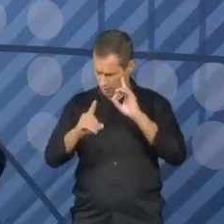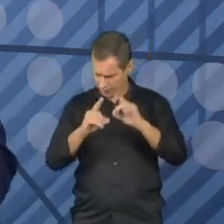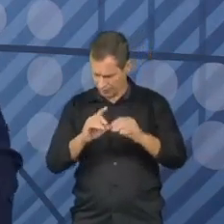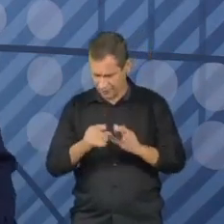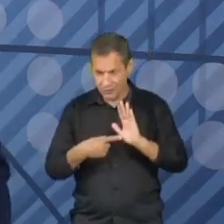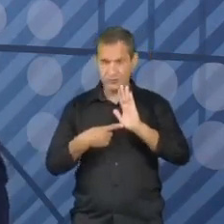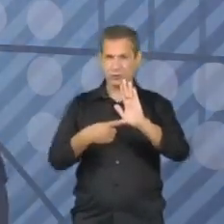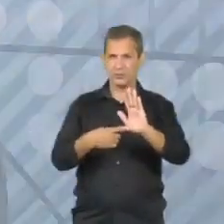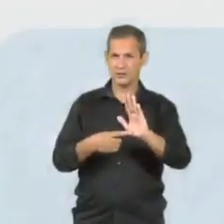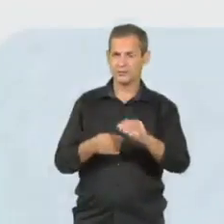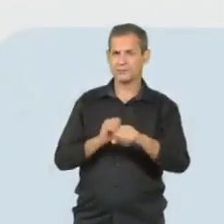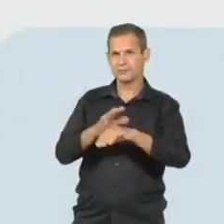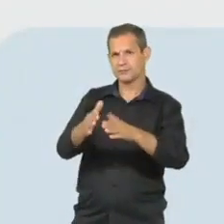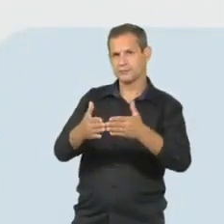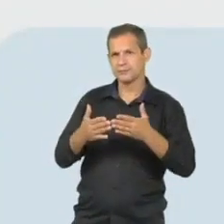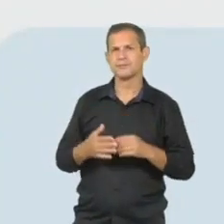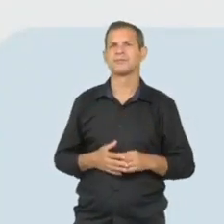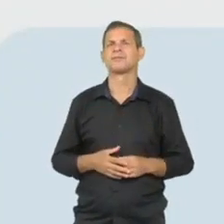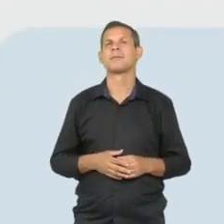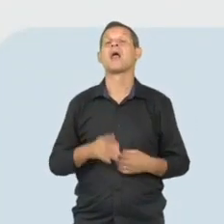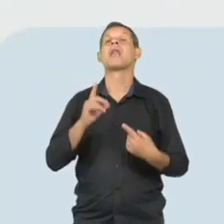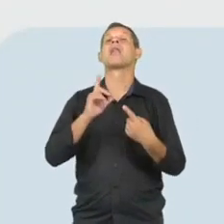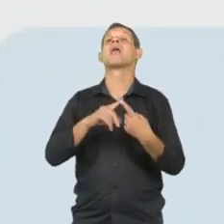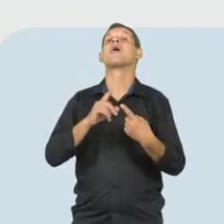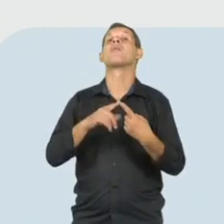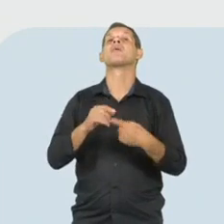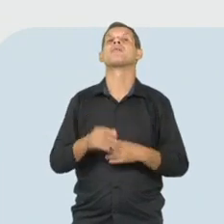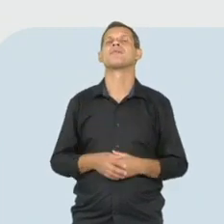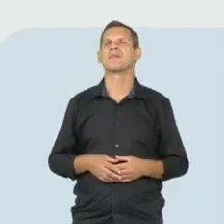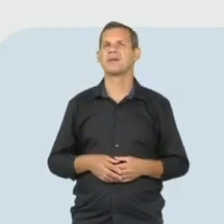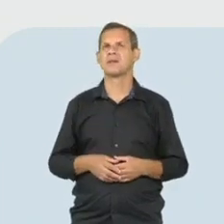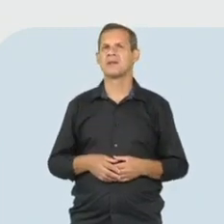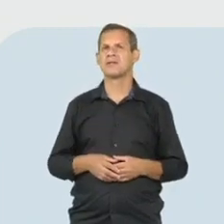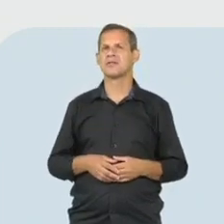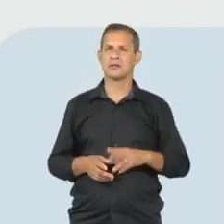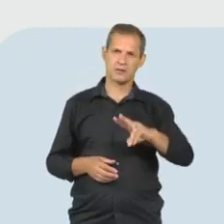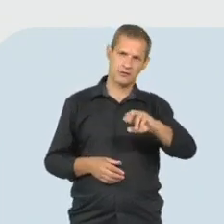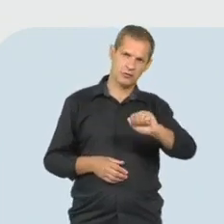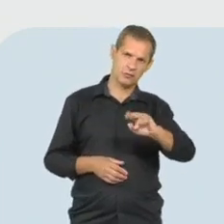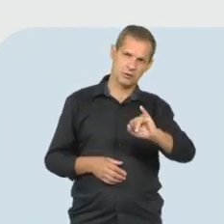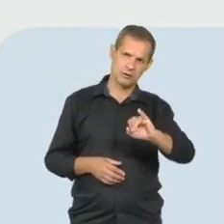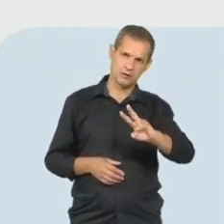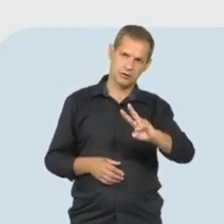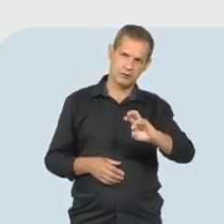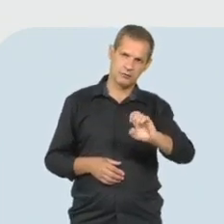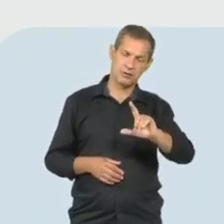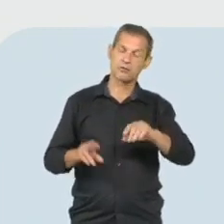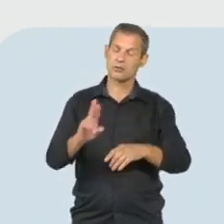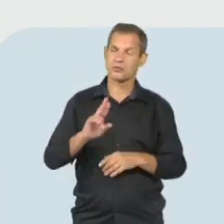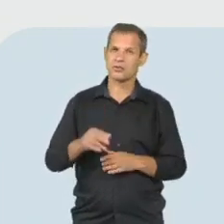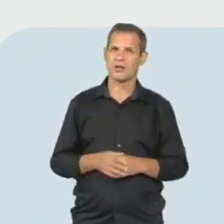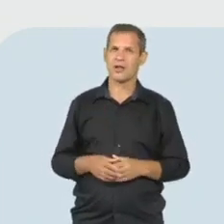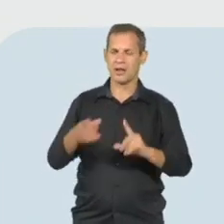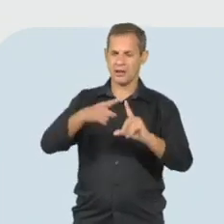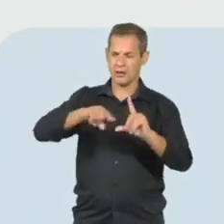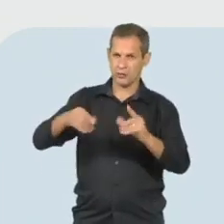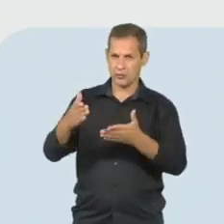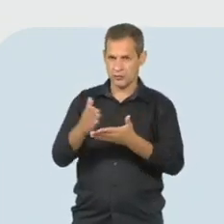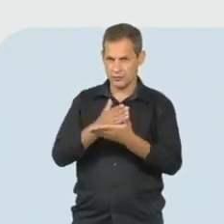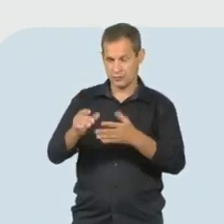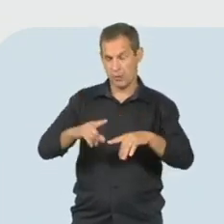são apresentados. Então vamos lá. Primeiro, seja uma variável, aqui está dizendo que a gente vai ter que utilizar a curva de